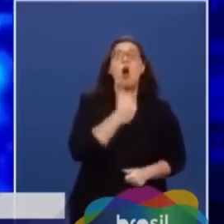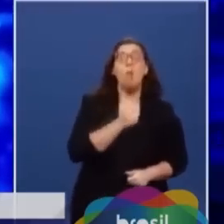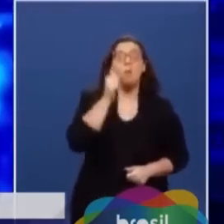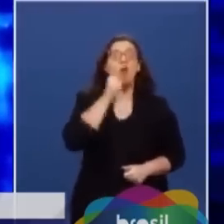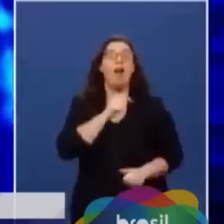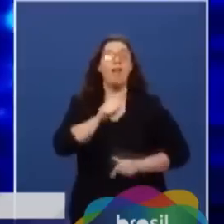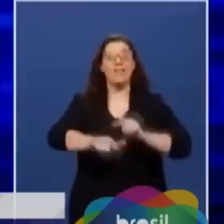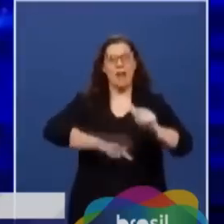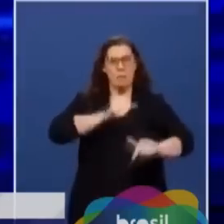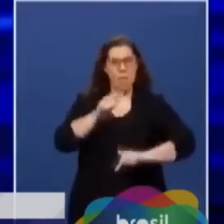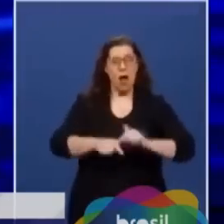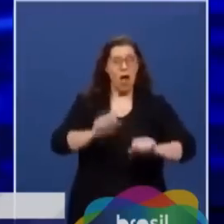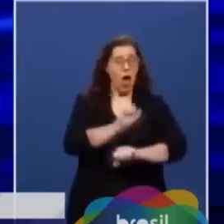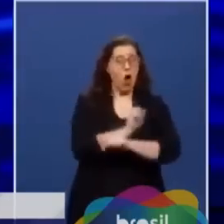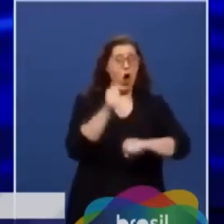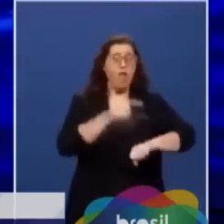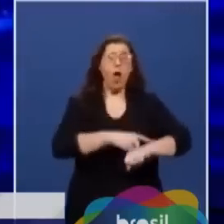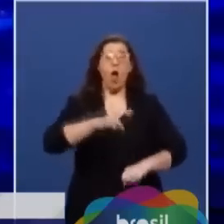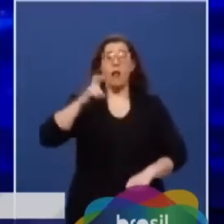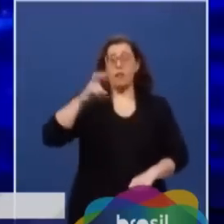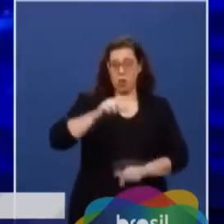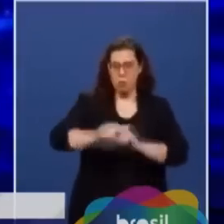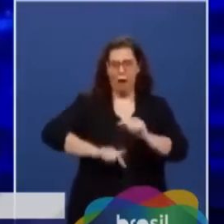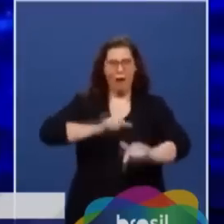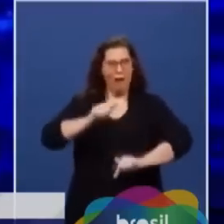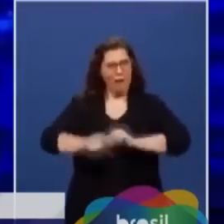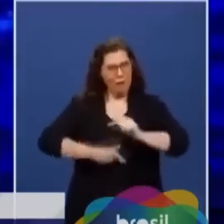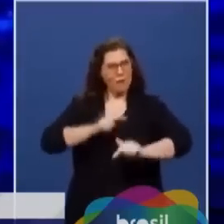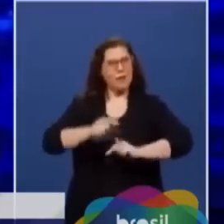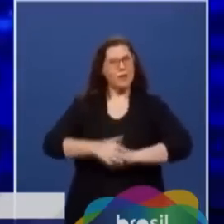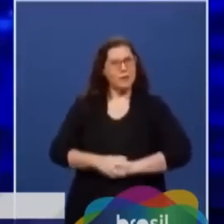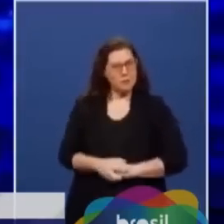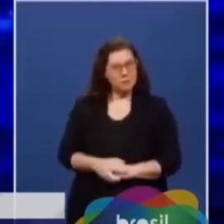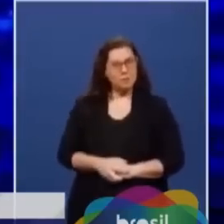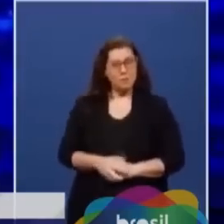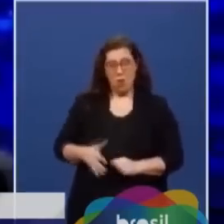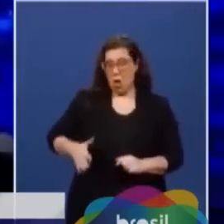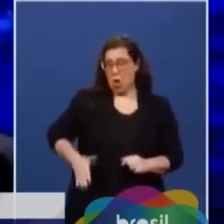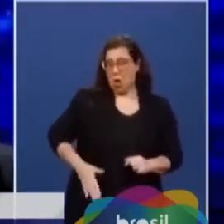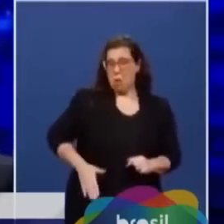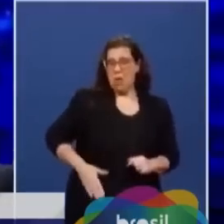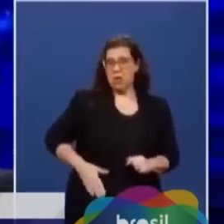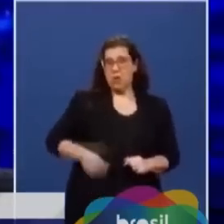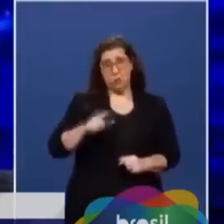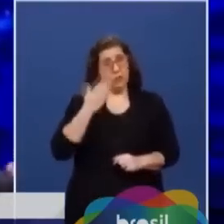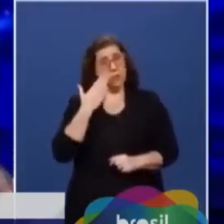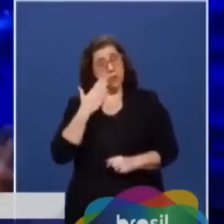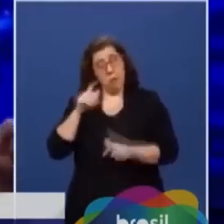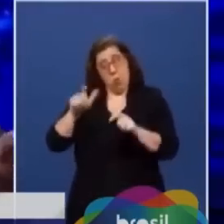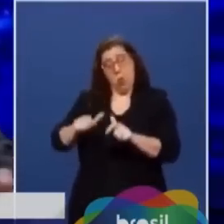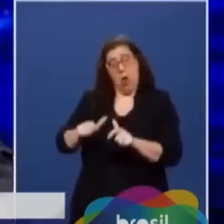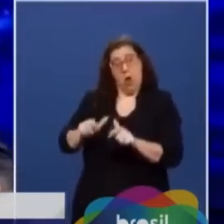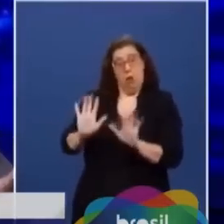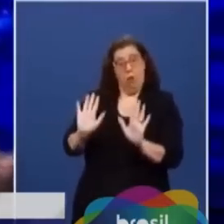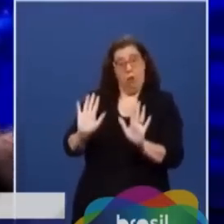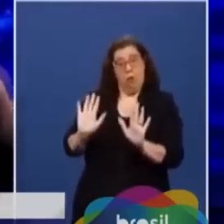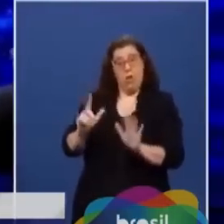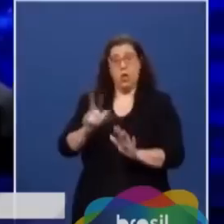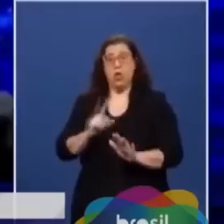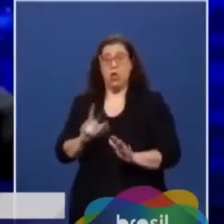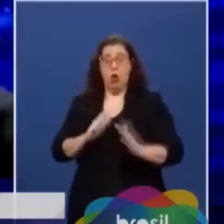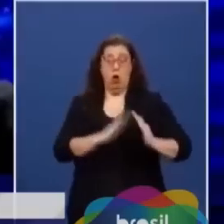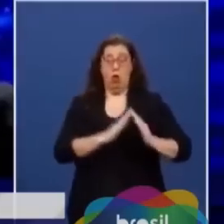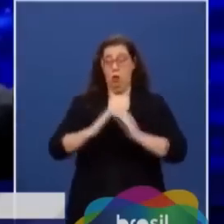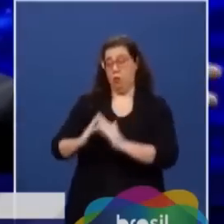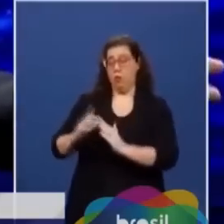trabalham, que levantam 5 horas da manhã para trabalhar. Os bandidos só sabem onde estavam. Os bandidos, sabe, tinha um